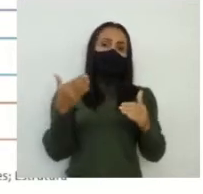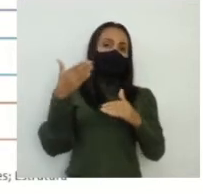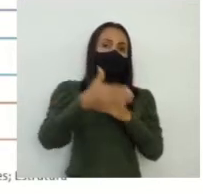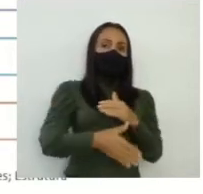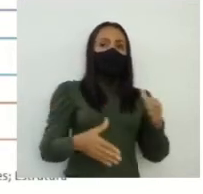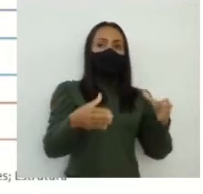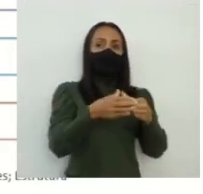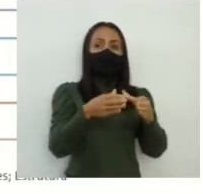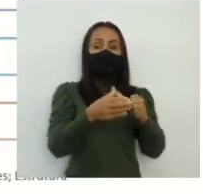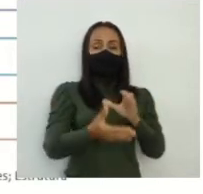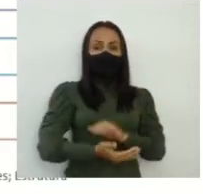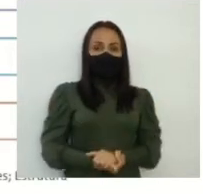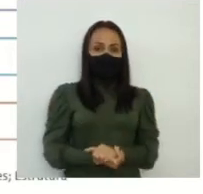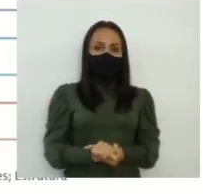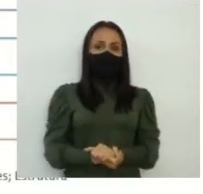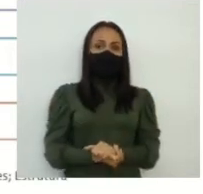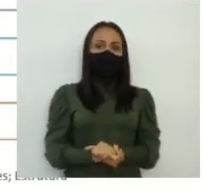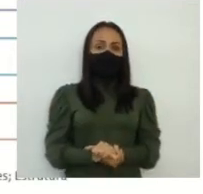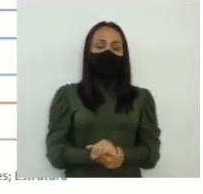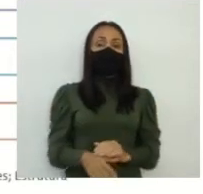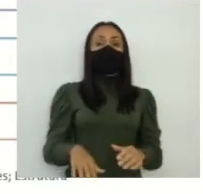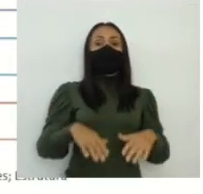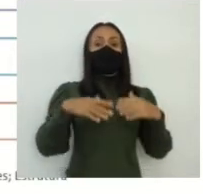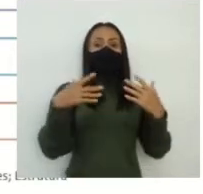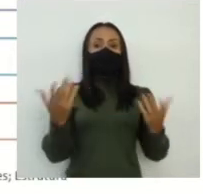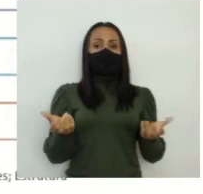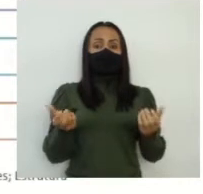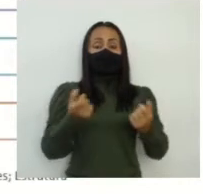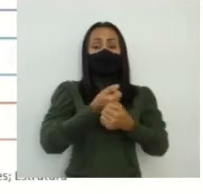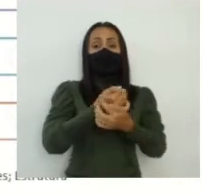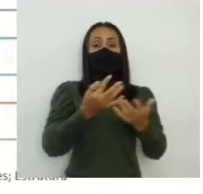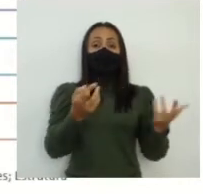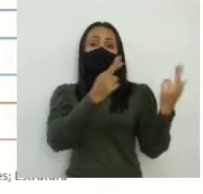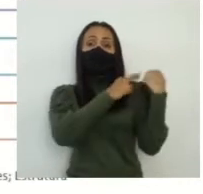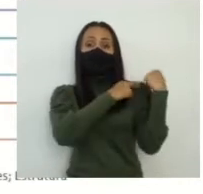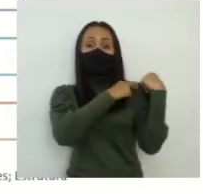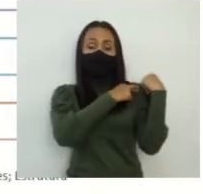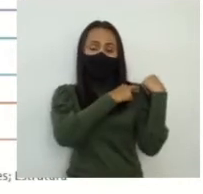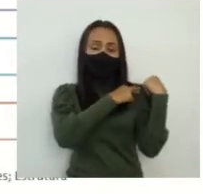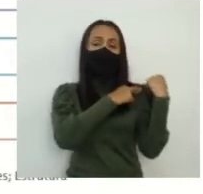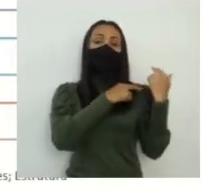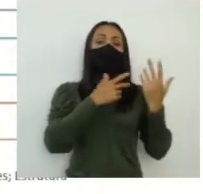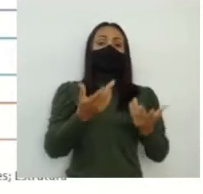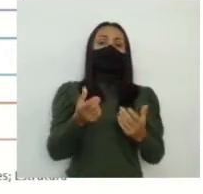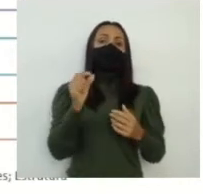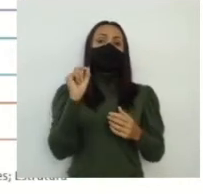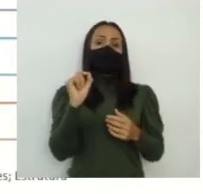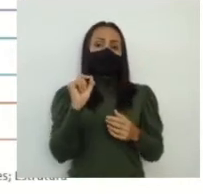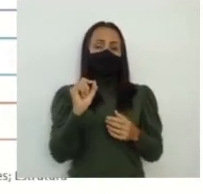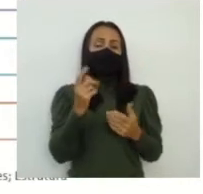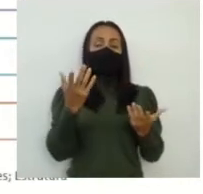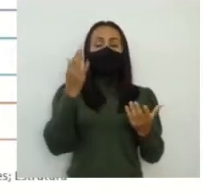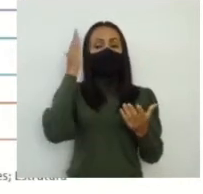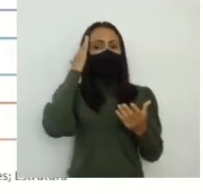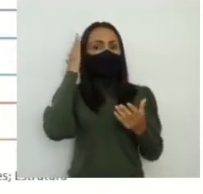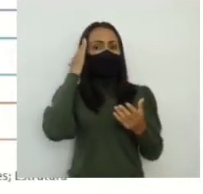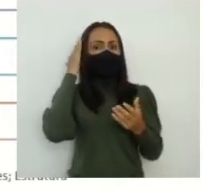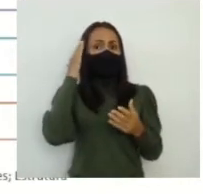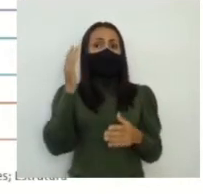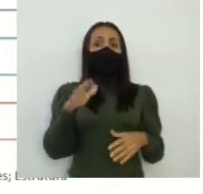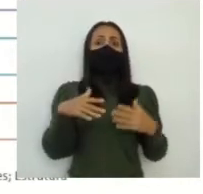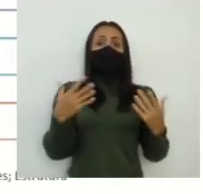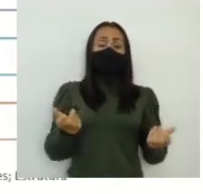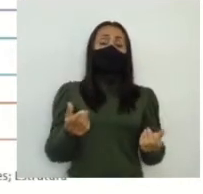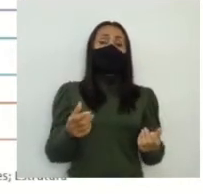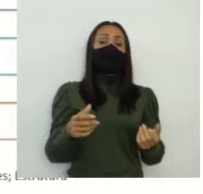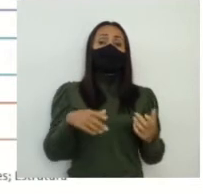questão também bem interessante são as atribuições e responsabilidades. Por quê? Porque é aí que você vai entender quais são as suas atividades,